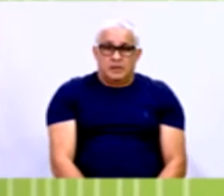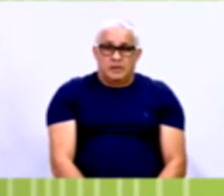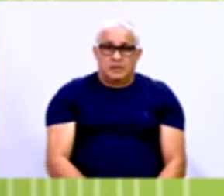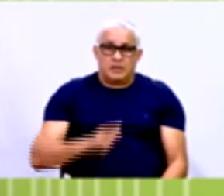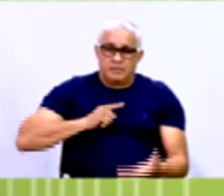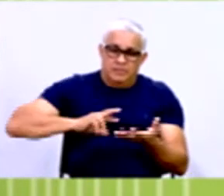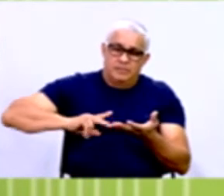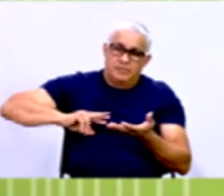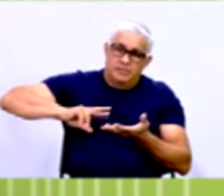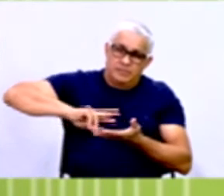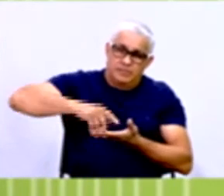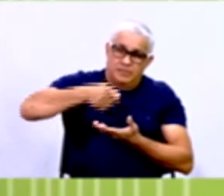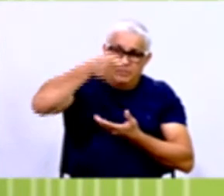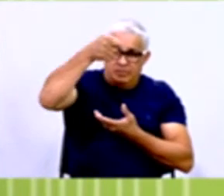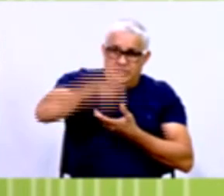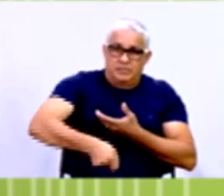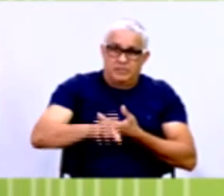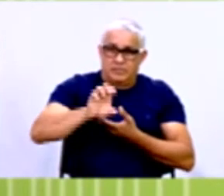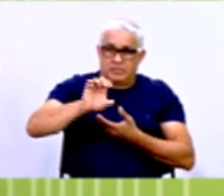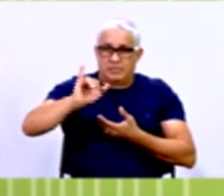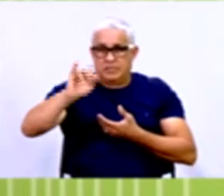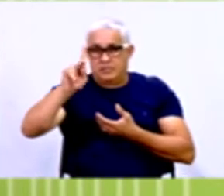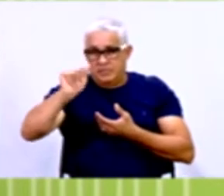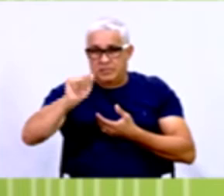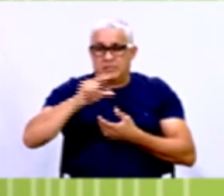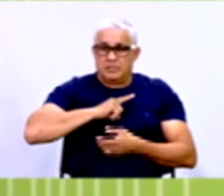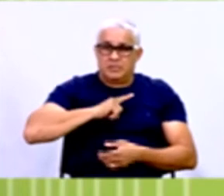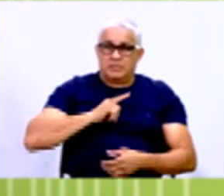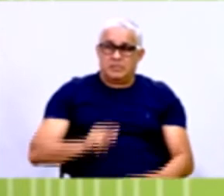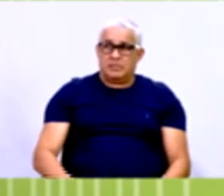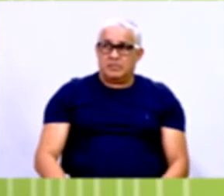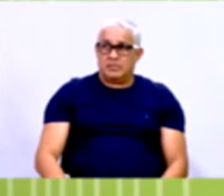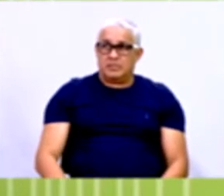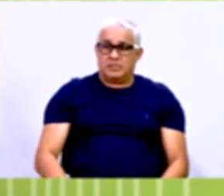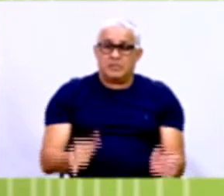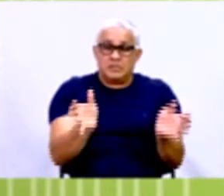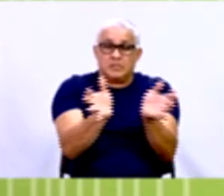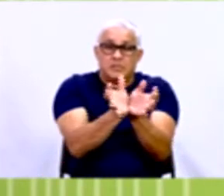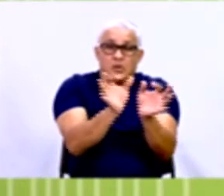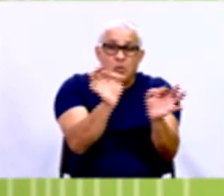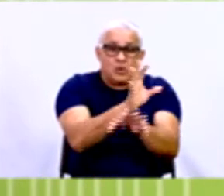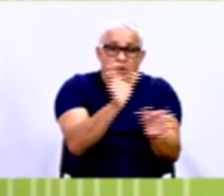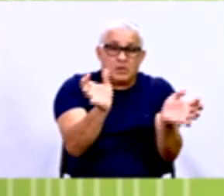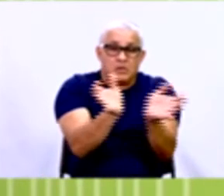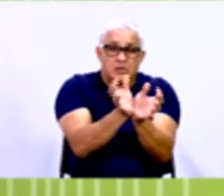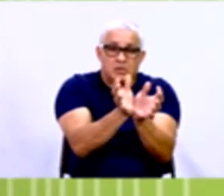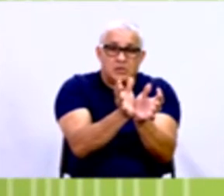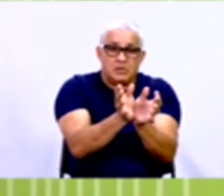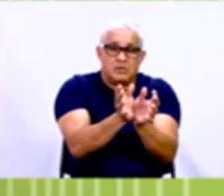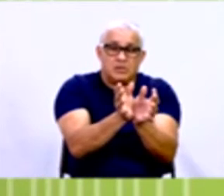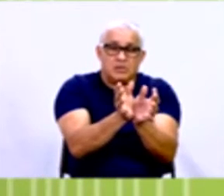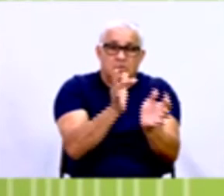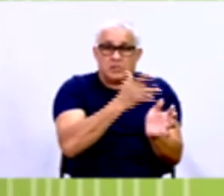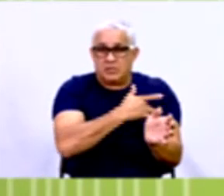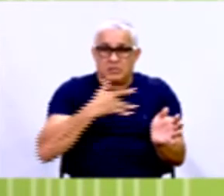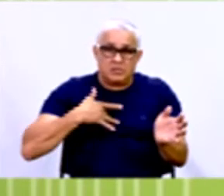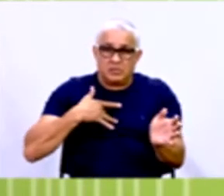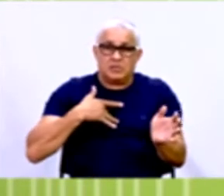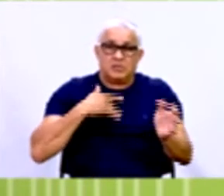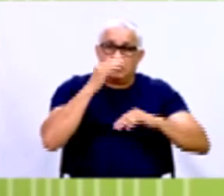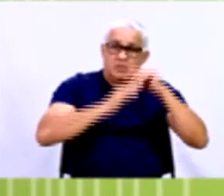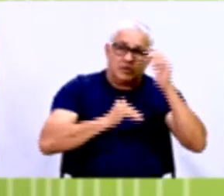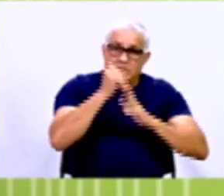série de obrigações dessa CIPA está lá a questão de formar uma equipe de profissionais em saúde e segurança do trabalho que